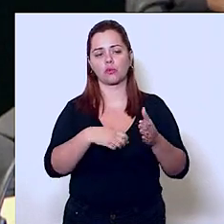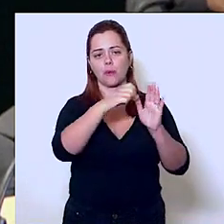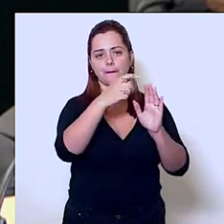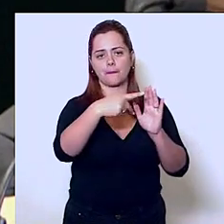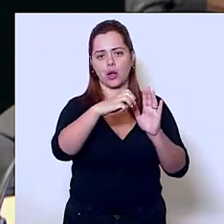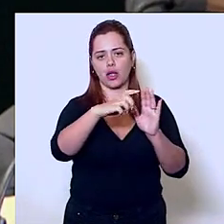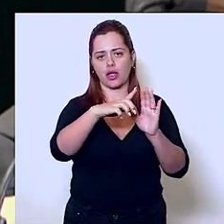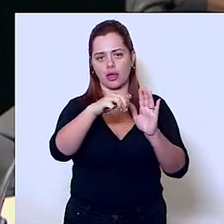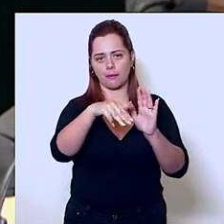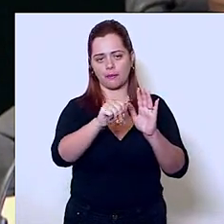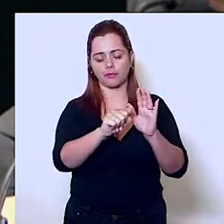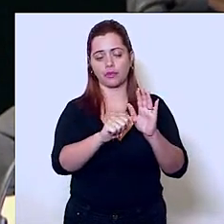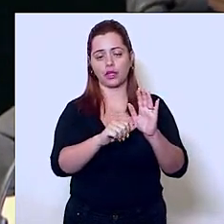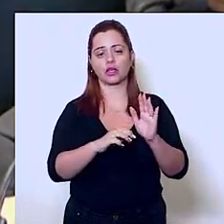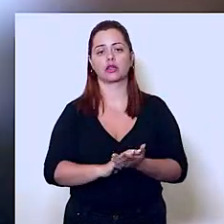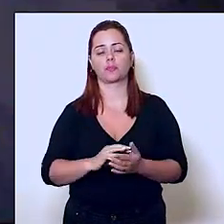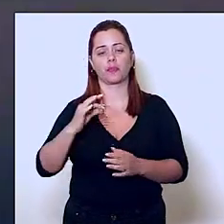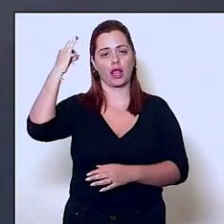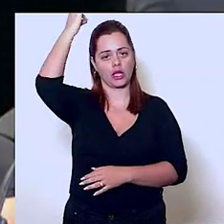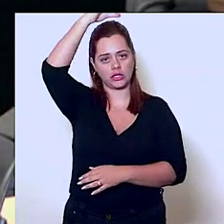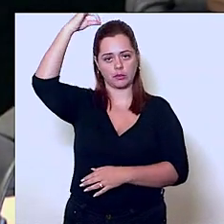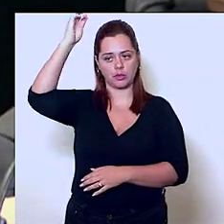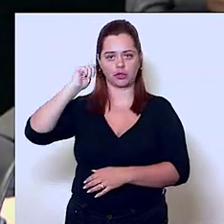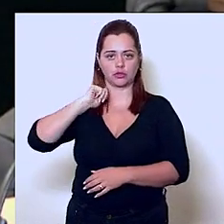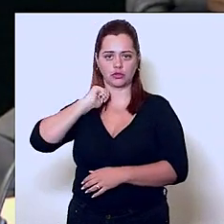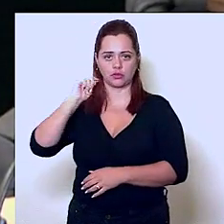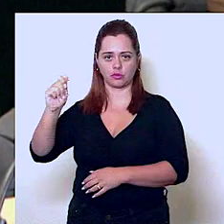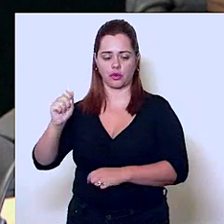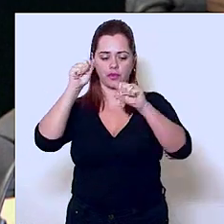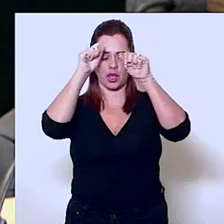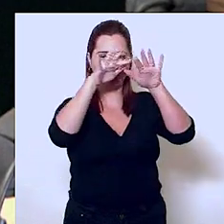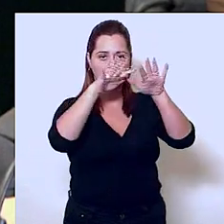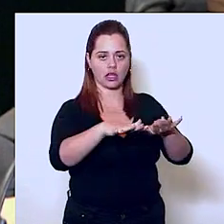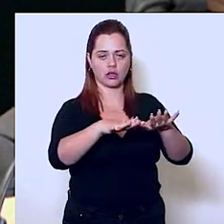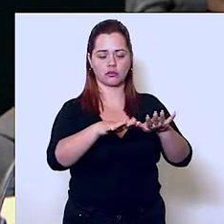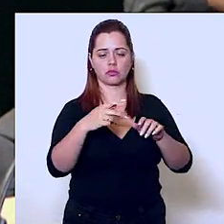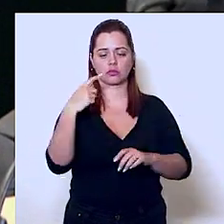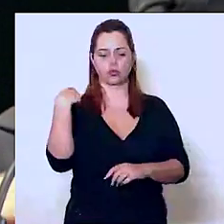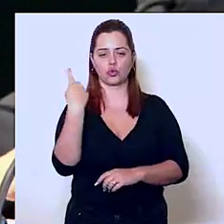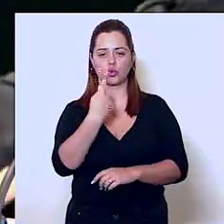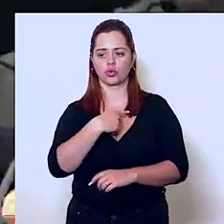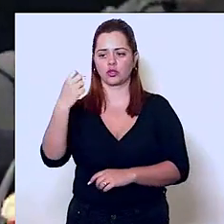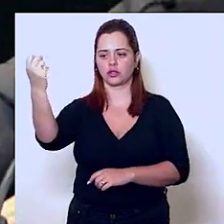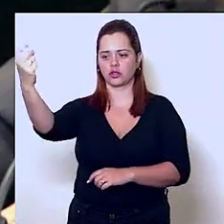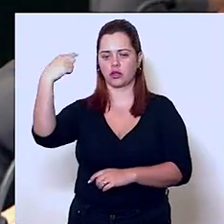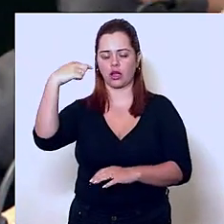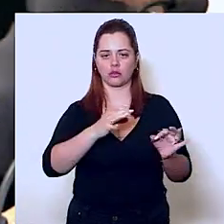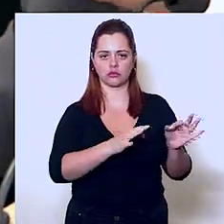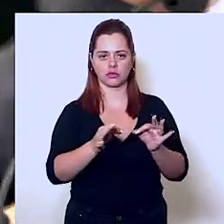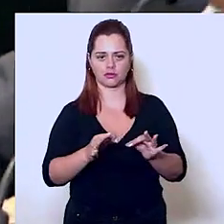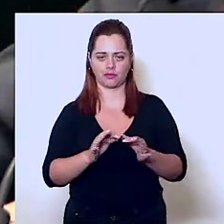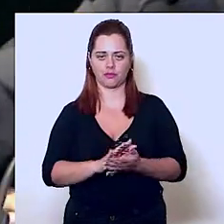ele pedia, Espírito de Minas, derrama sobre nós seu raio ordenador. Então, esse é o Paulo Tarso de quem eu me